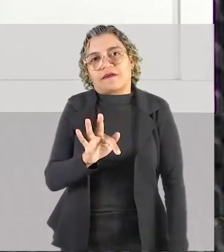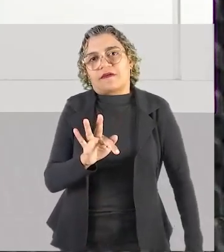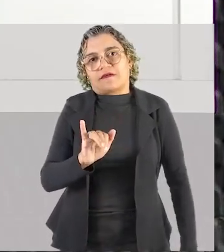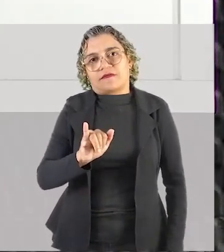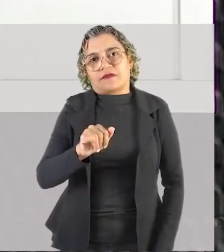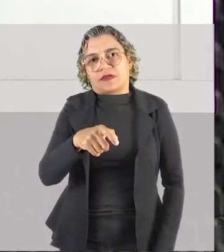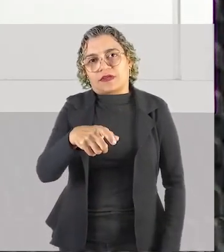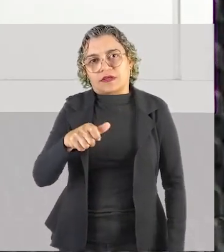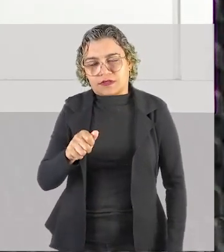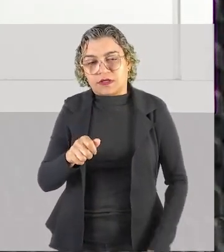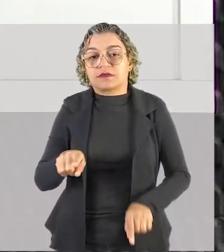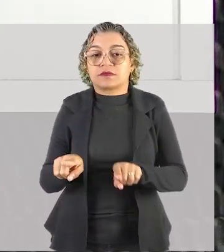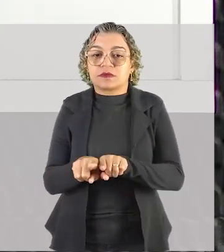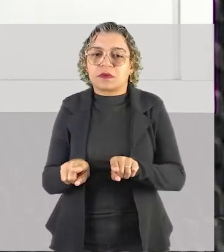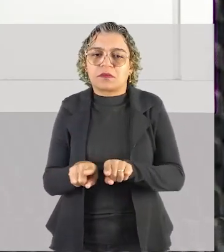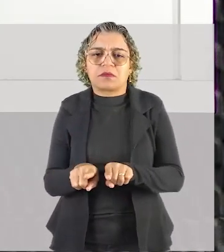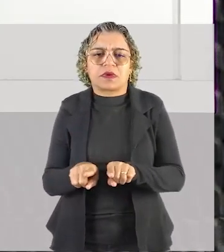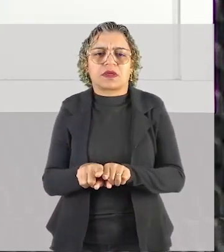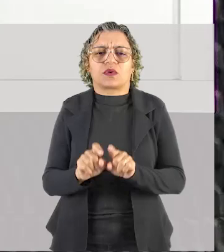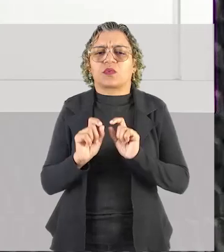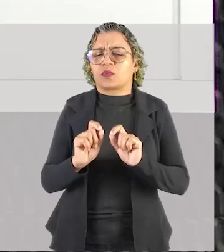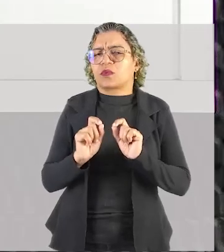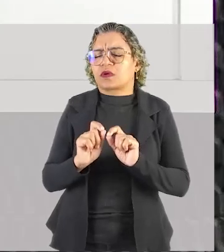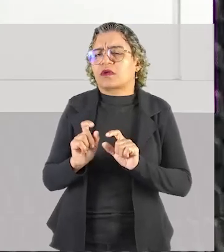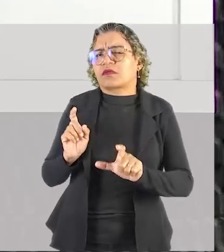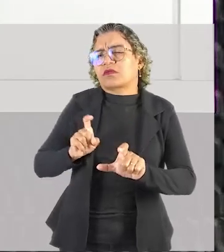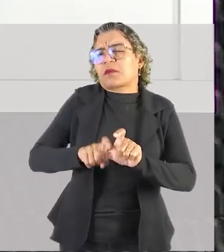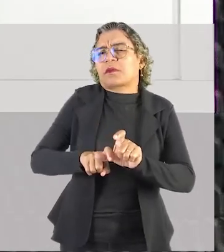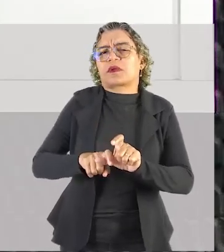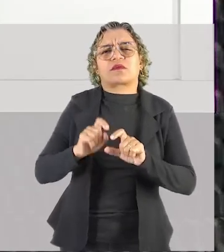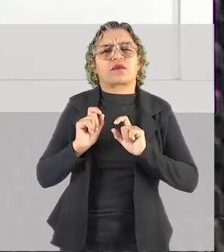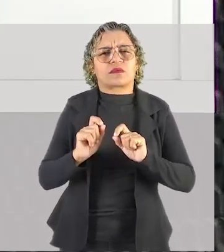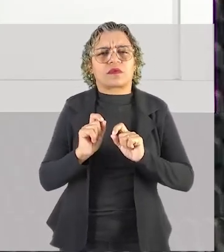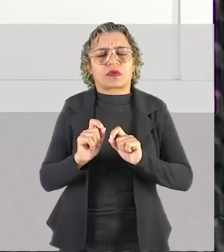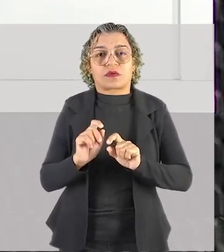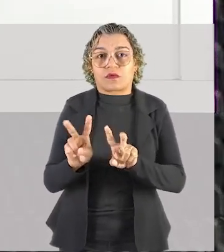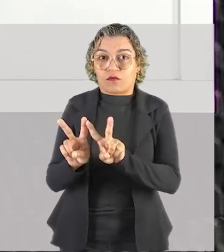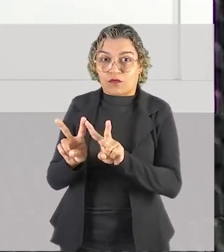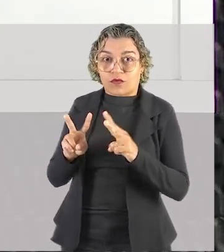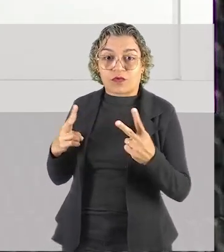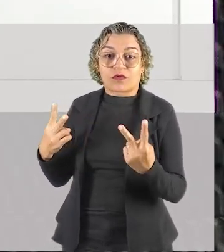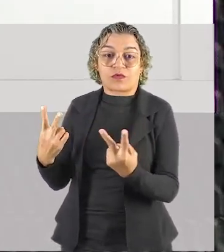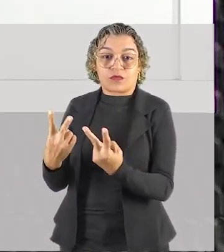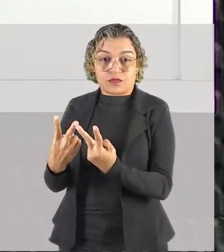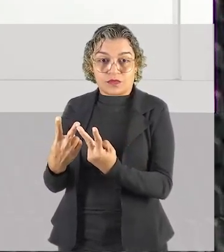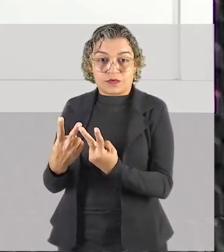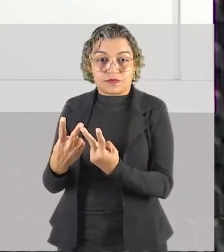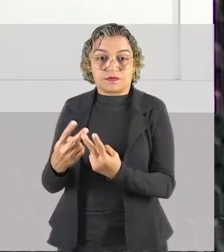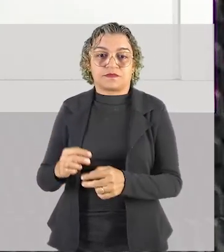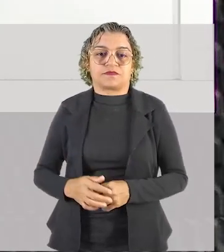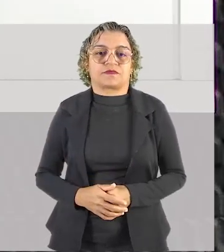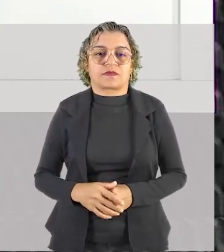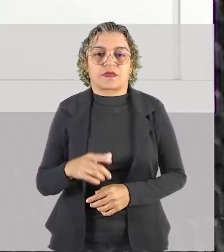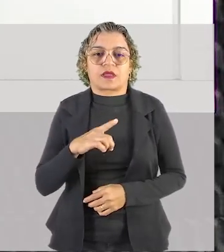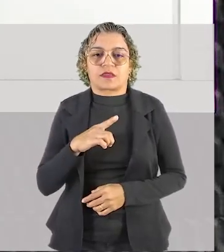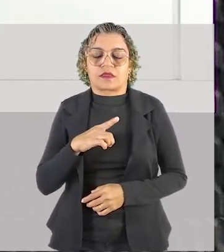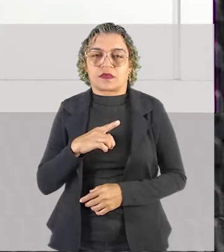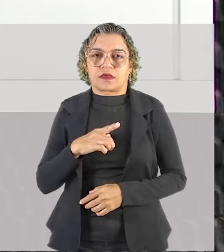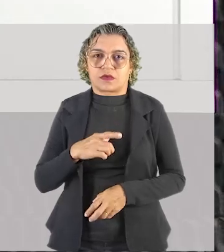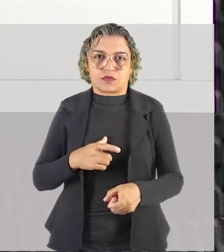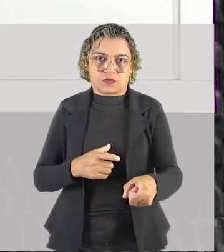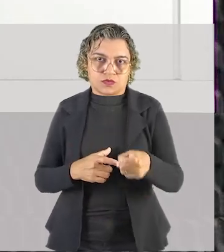que varia em função de quê? Dependendo de quê? Dependendo do volume. Então você tem o X,